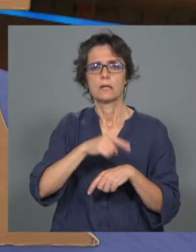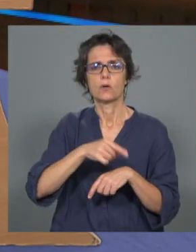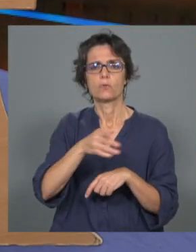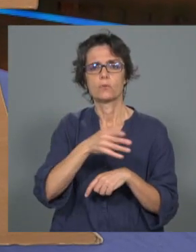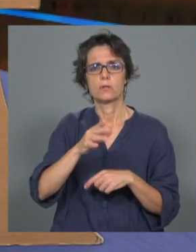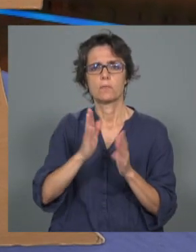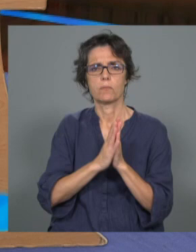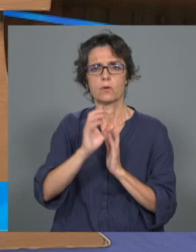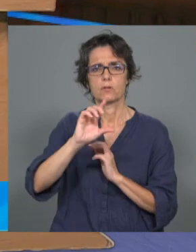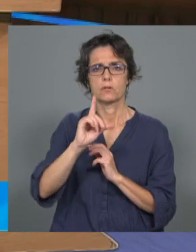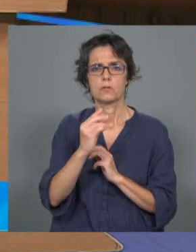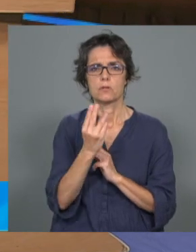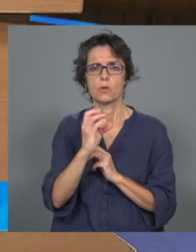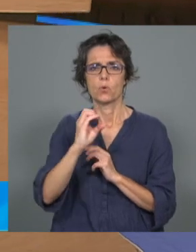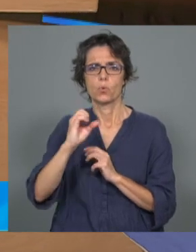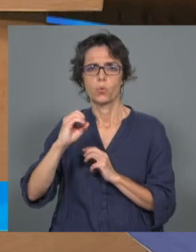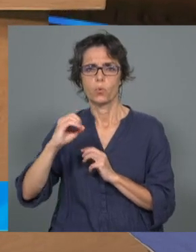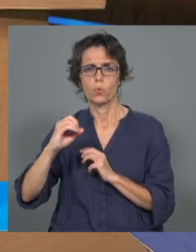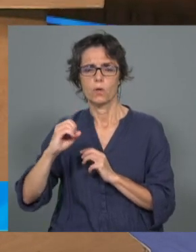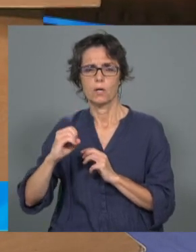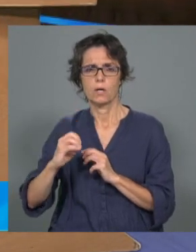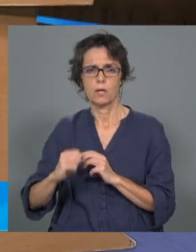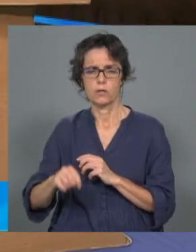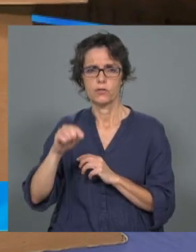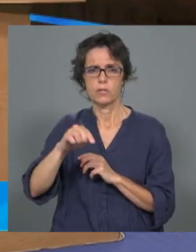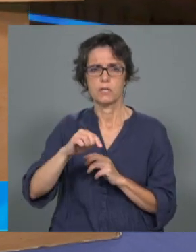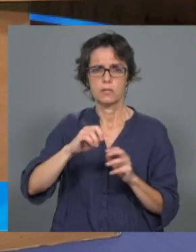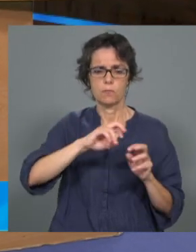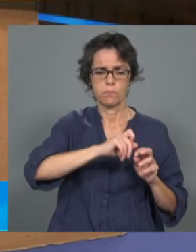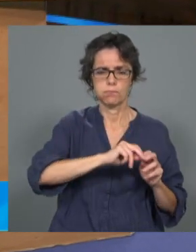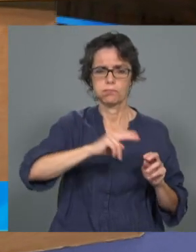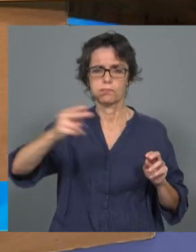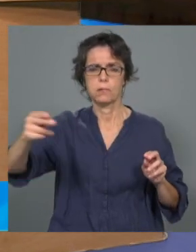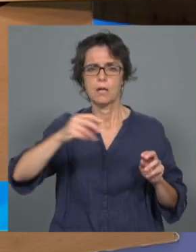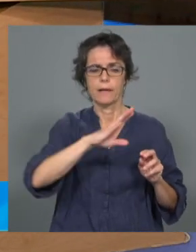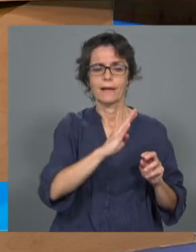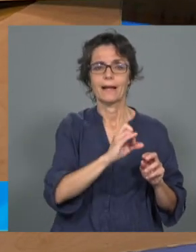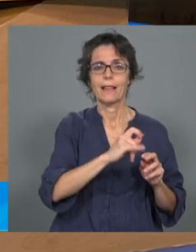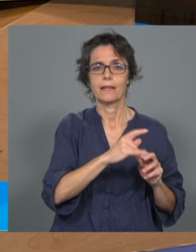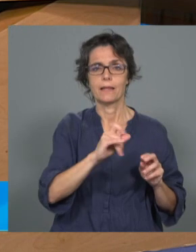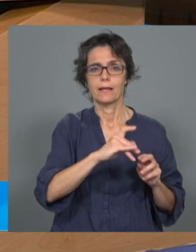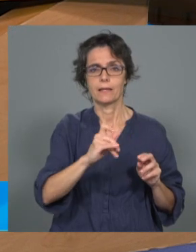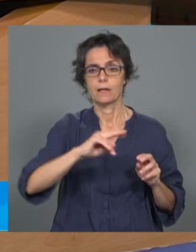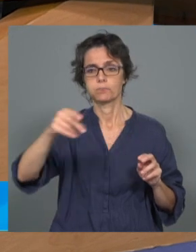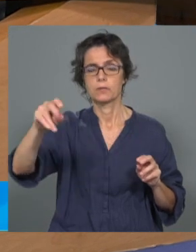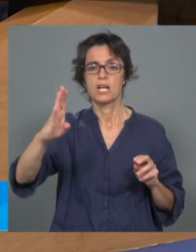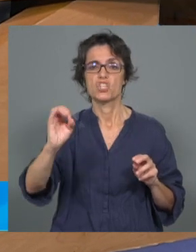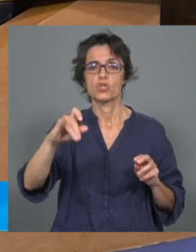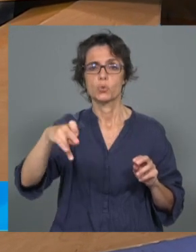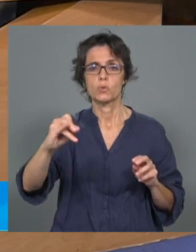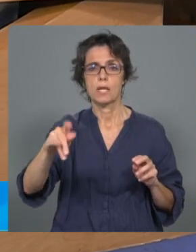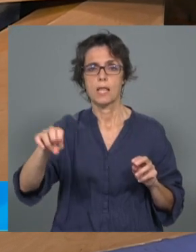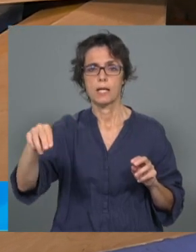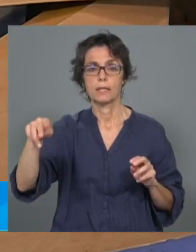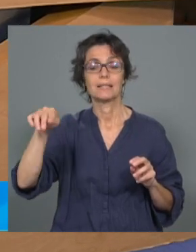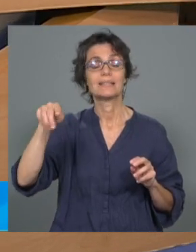faz deste percurso de Jesus entre a Galileia e Jerusalém mais de um terço do